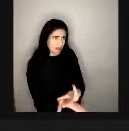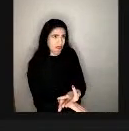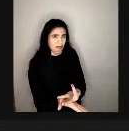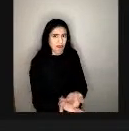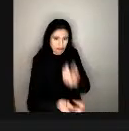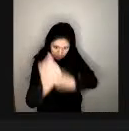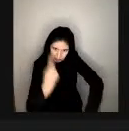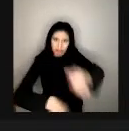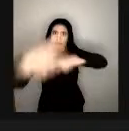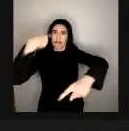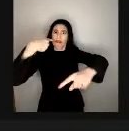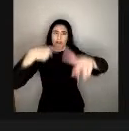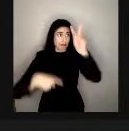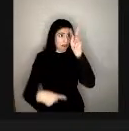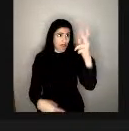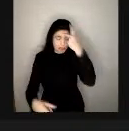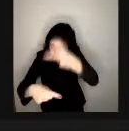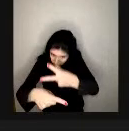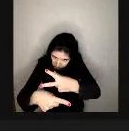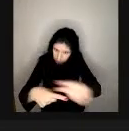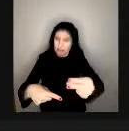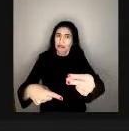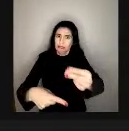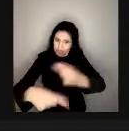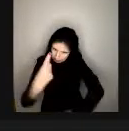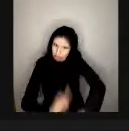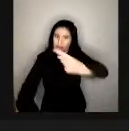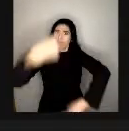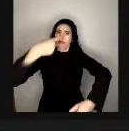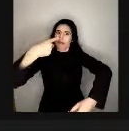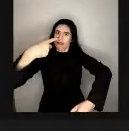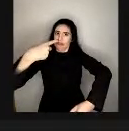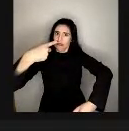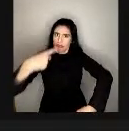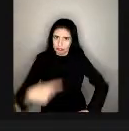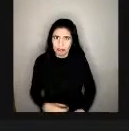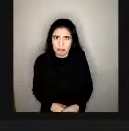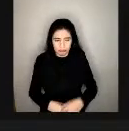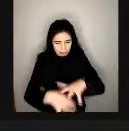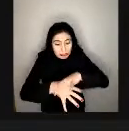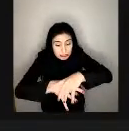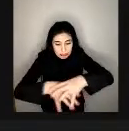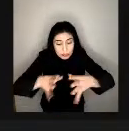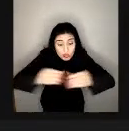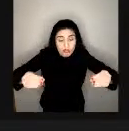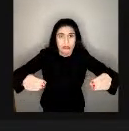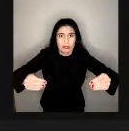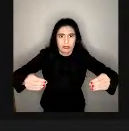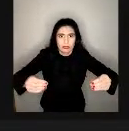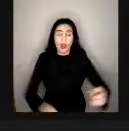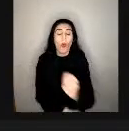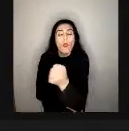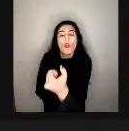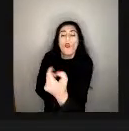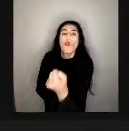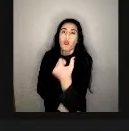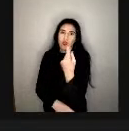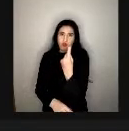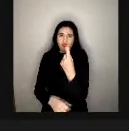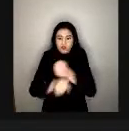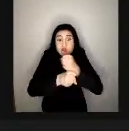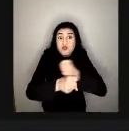isso, ia conseguir vencer essa doença. Então, todo o meu tratamento, foi quase um ano de tratamento, e eu